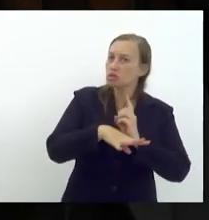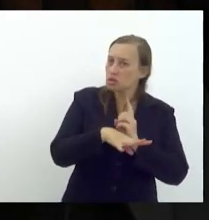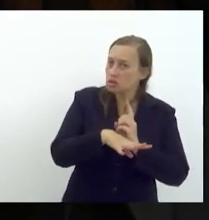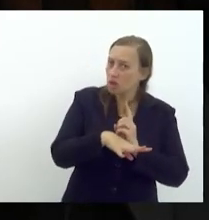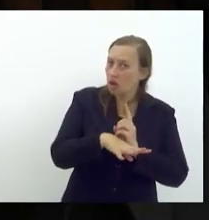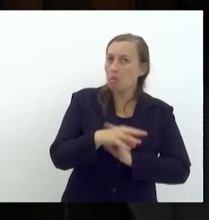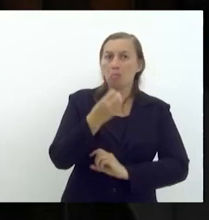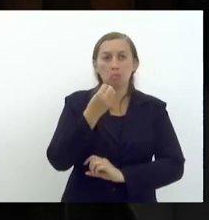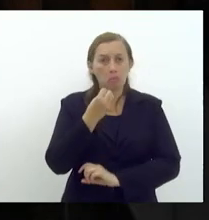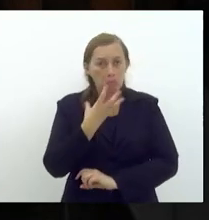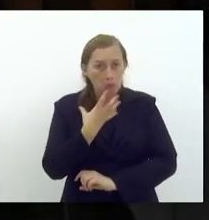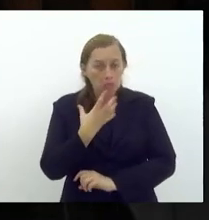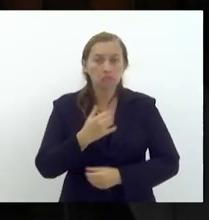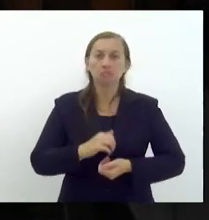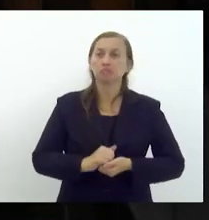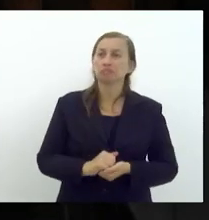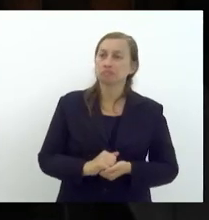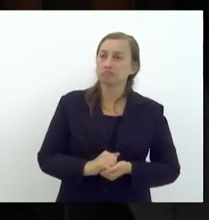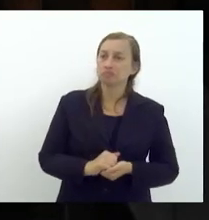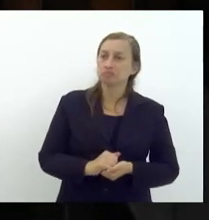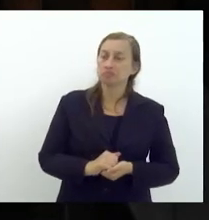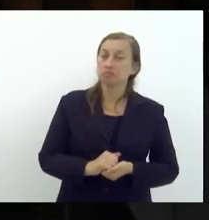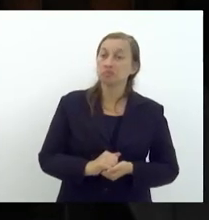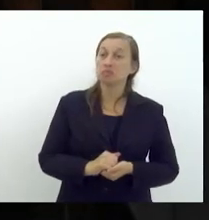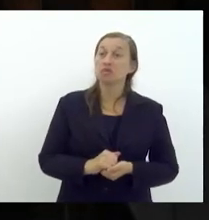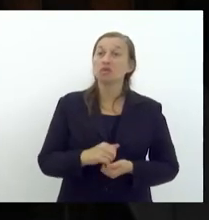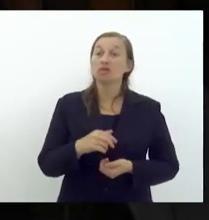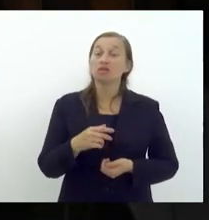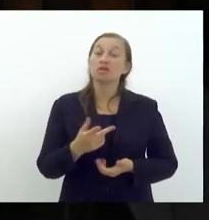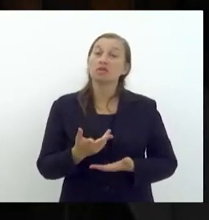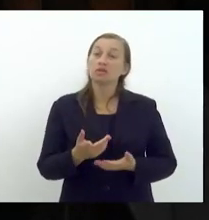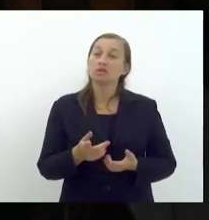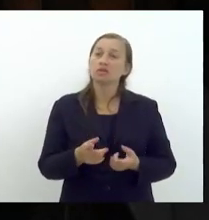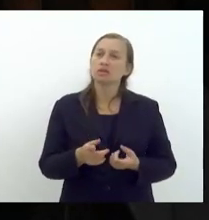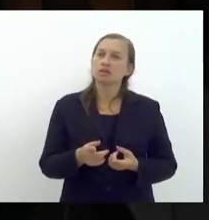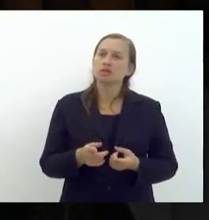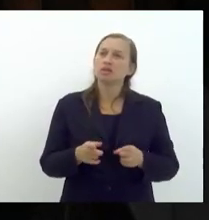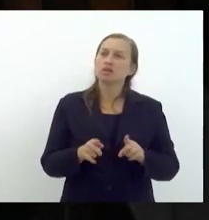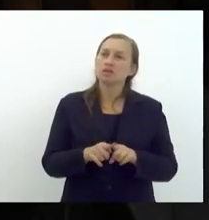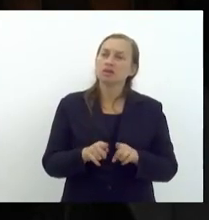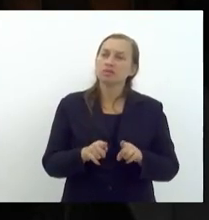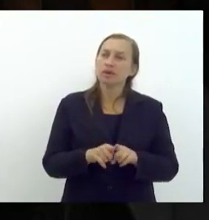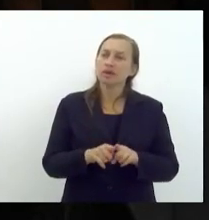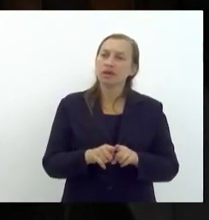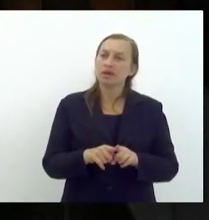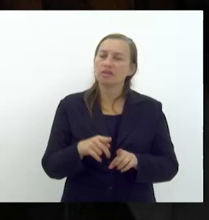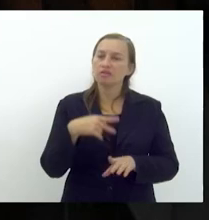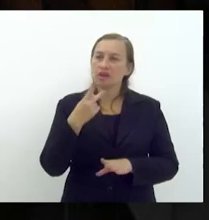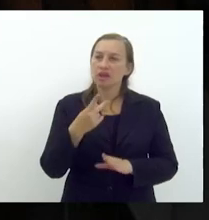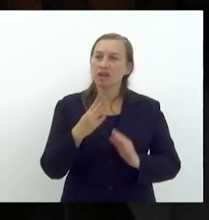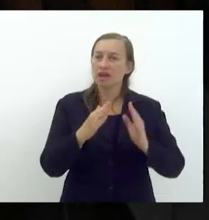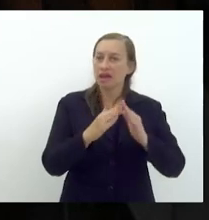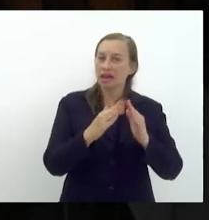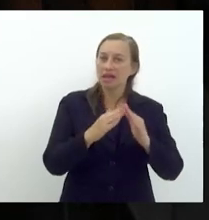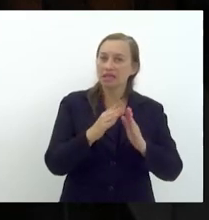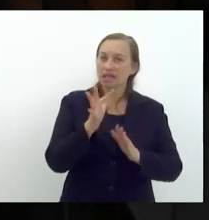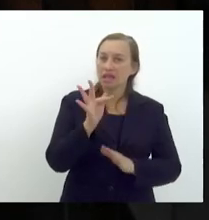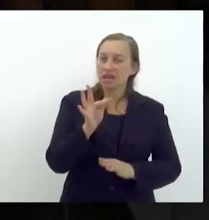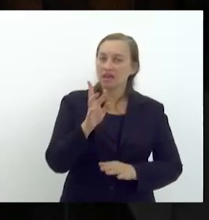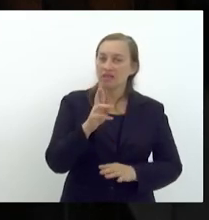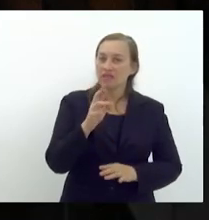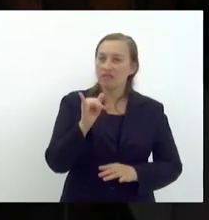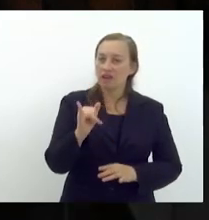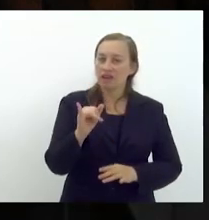relevante ainda nominei a casa de Frei Luiz